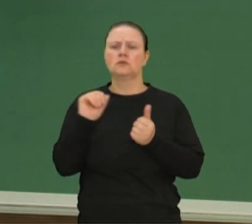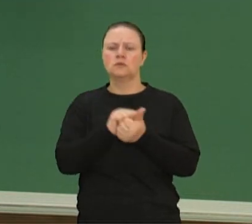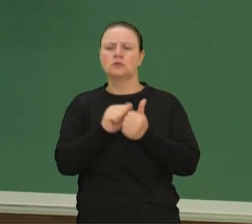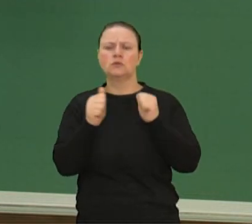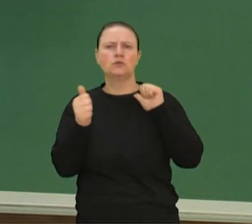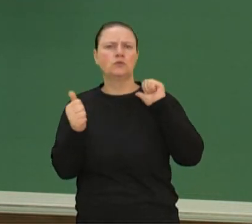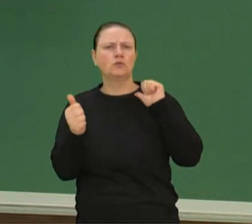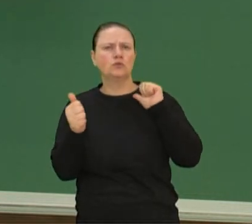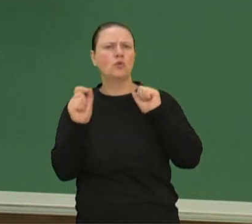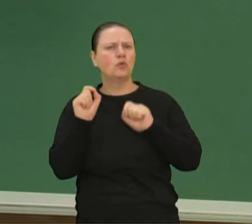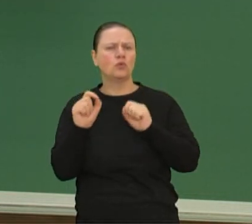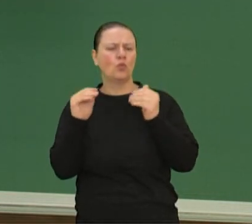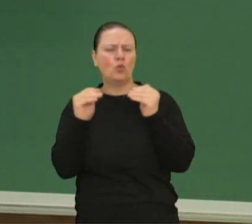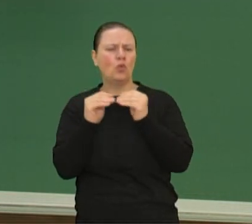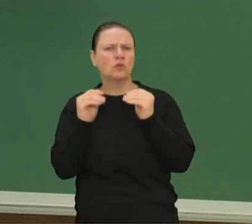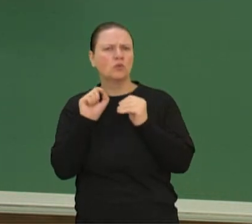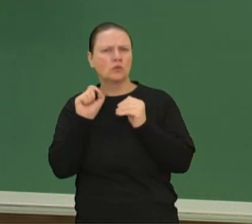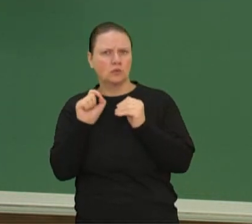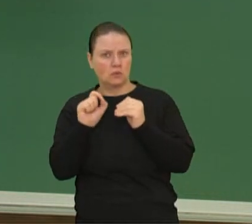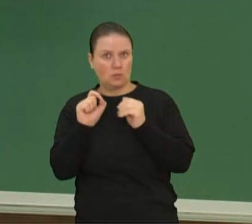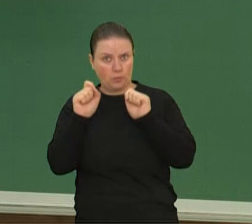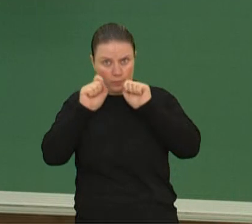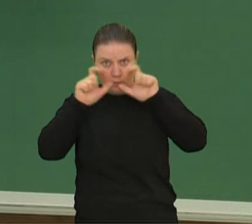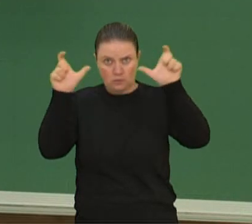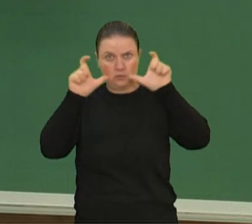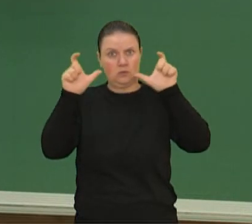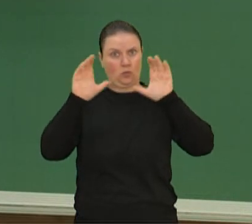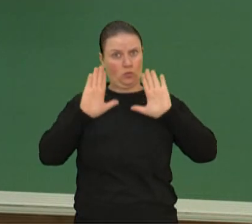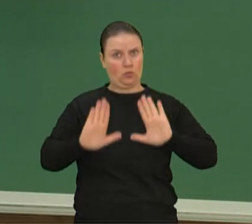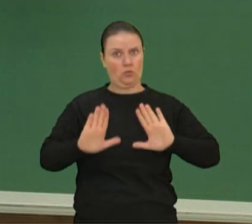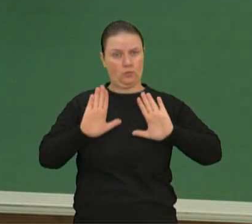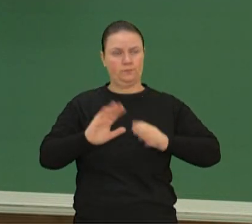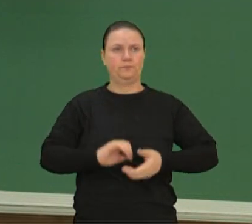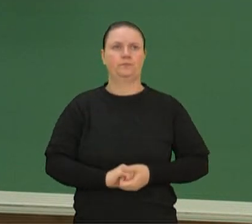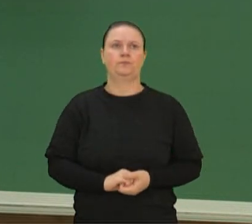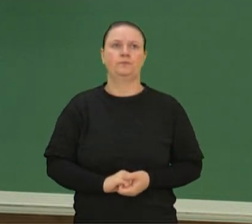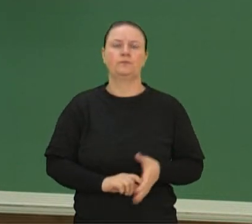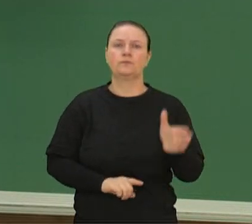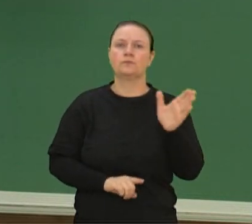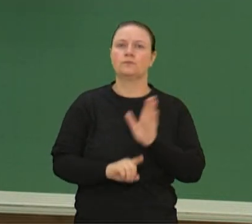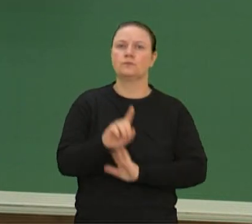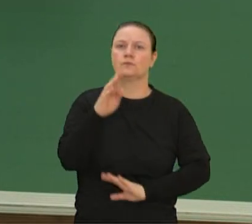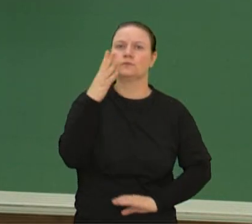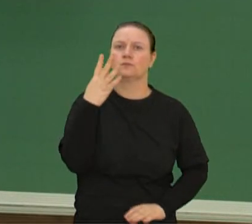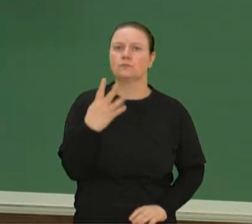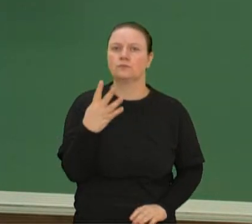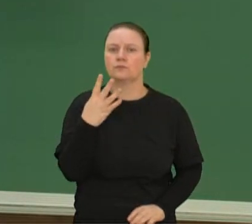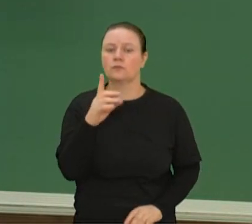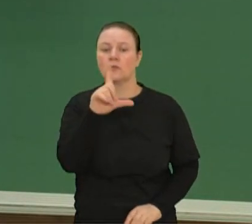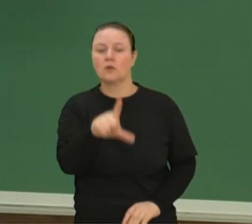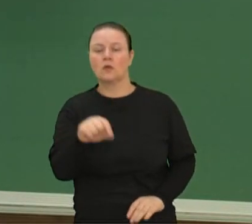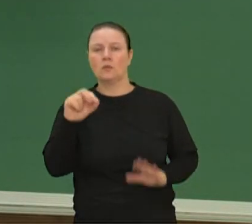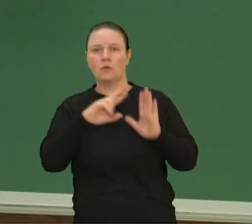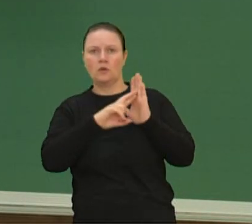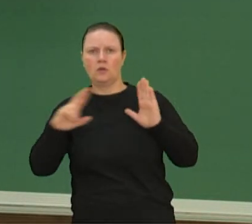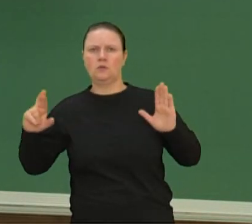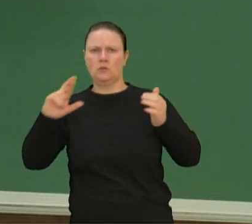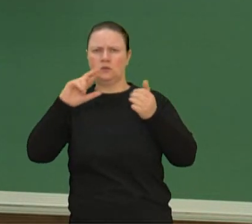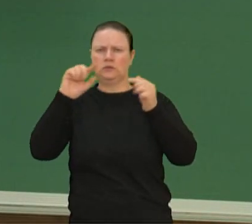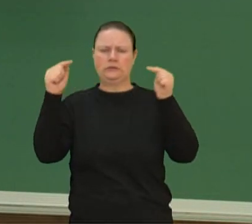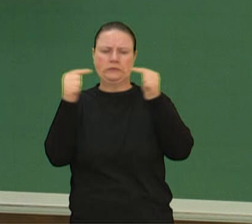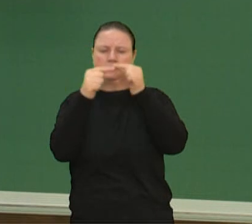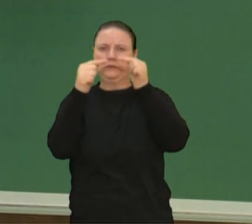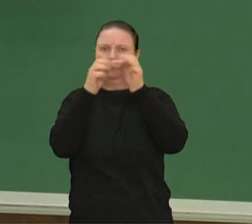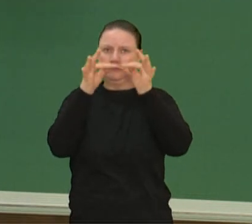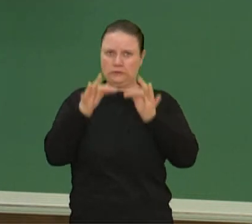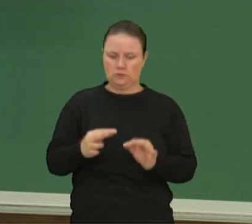cabeça, é muito grande. Então, atenção para isso. Quiz 4. Assinale a alternativa mais coerente, levando em consideração a